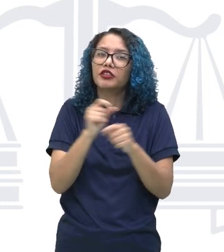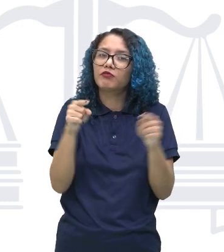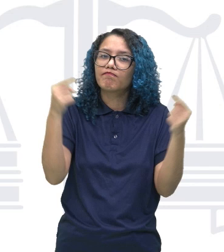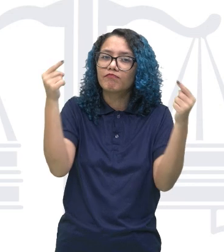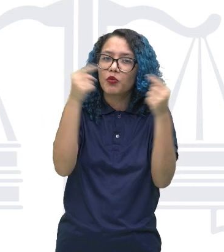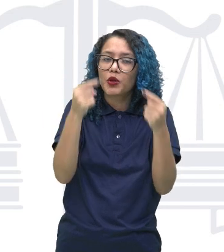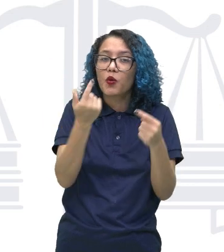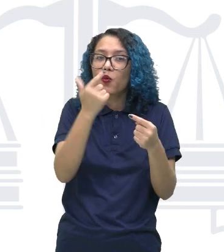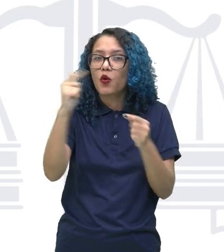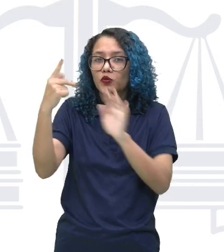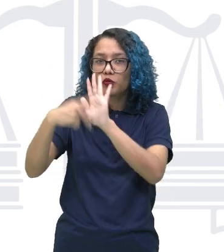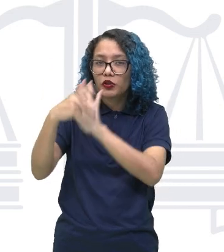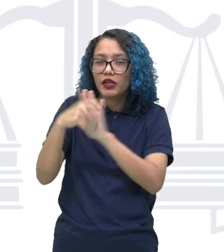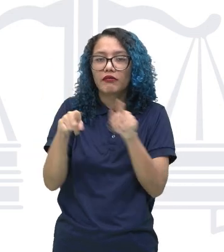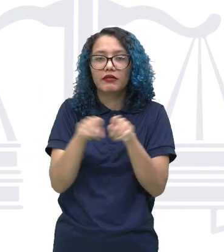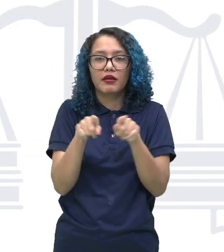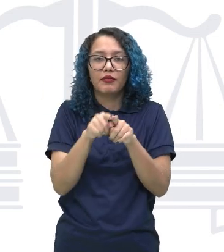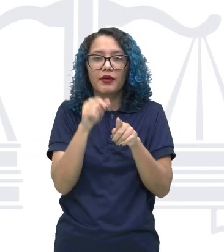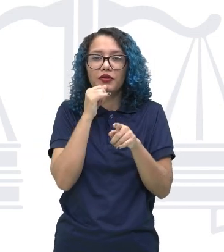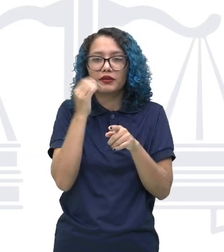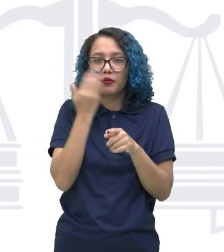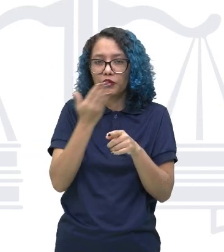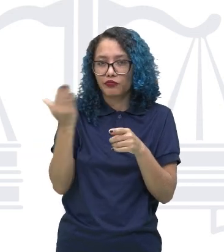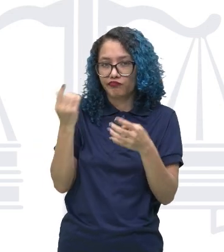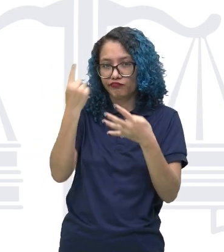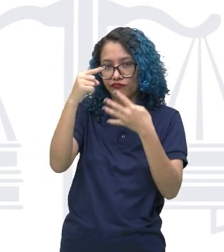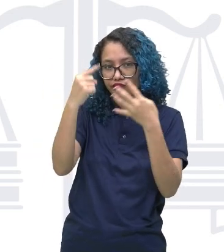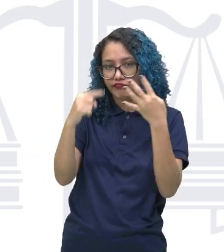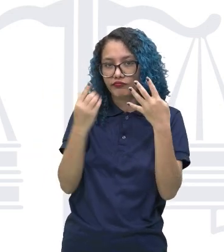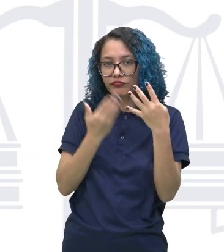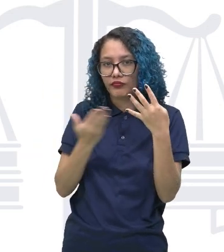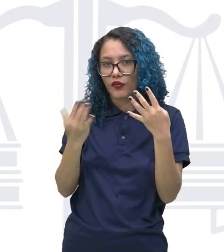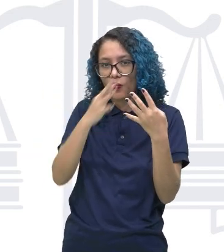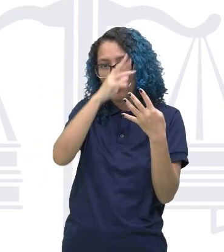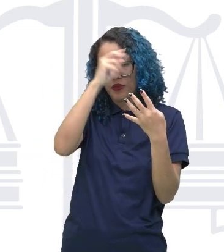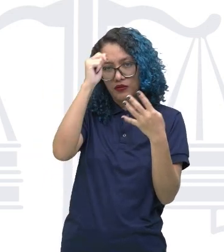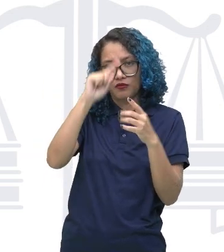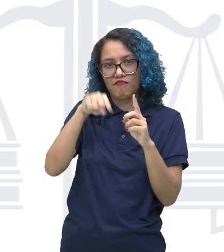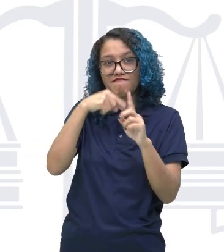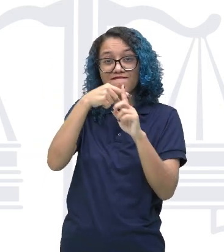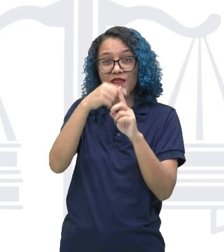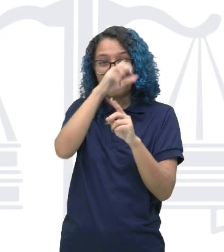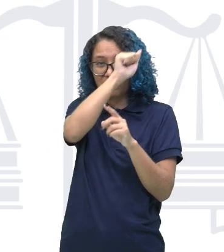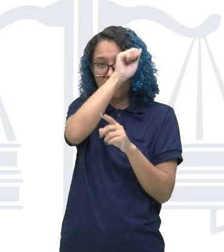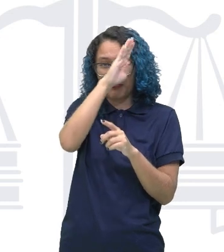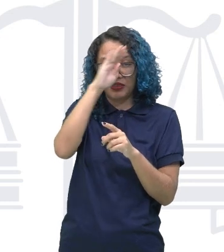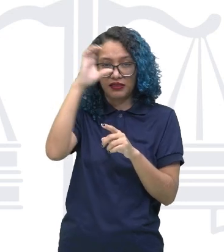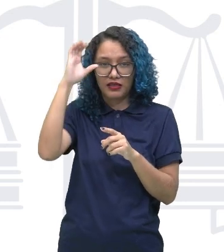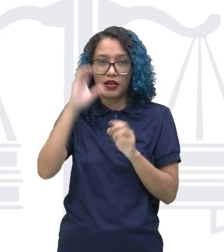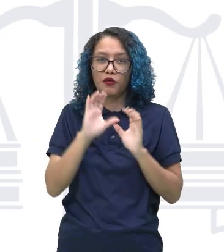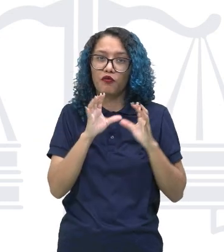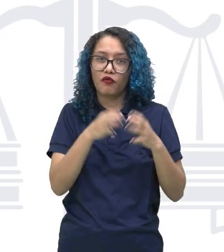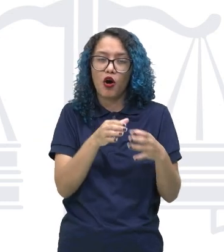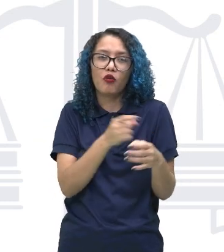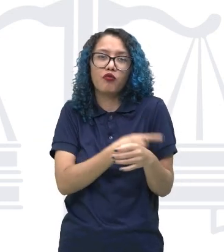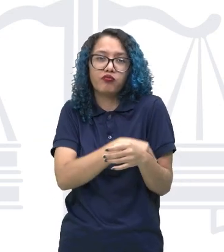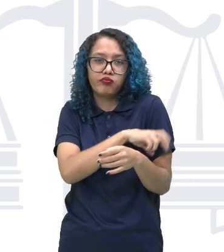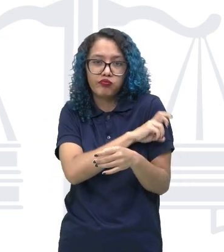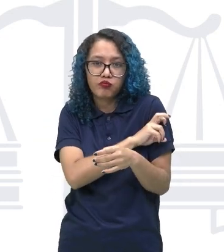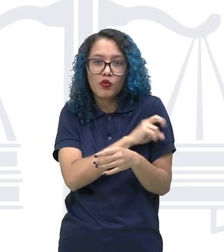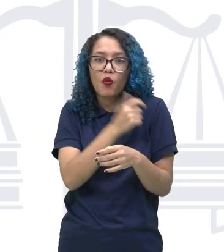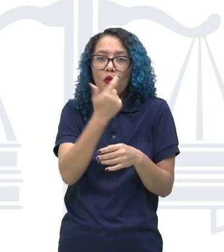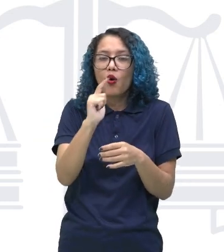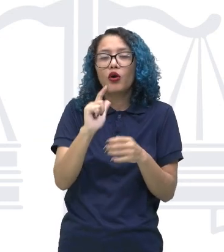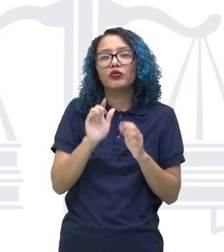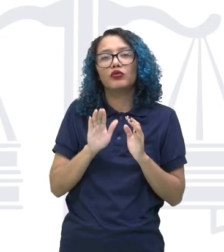programas, né? Temos aí, então, o Amazonas Mais Alfabetizado, que é direcionado aos anos iniciais, Escola das Adolescências, que é